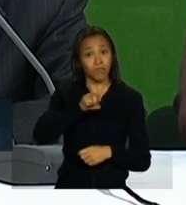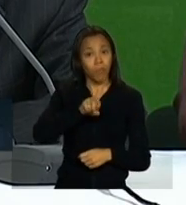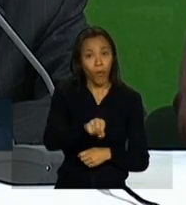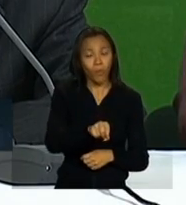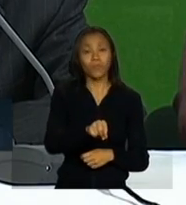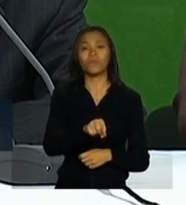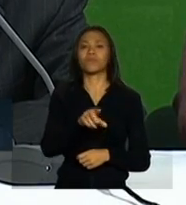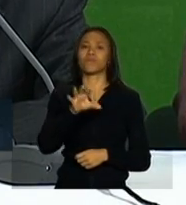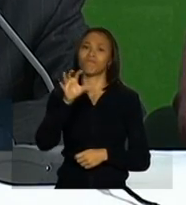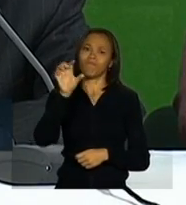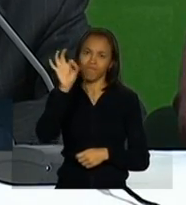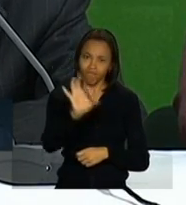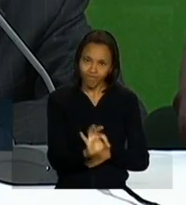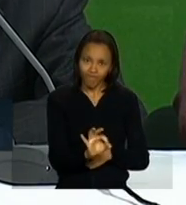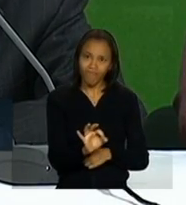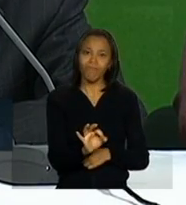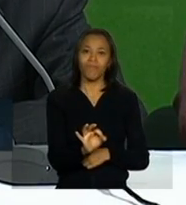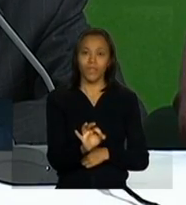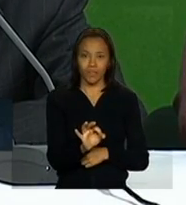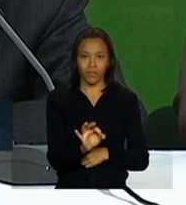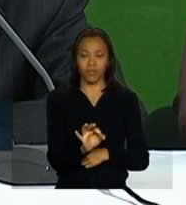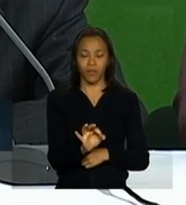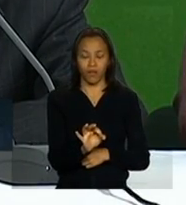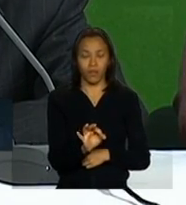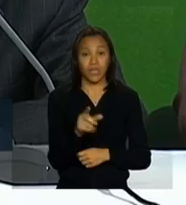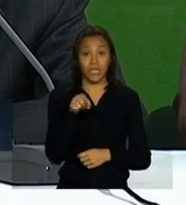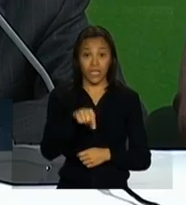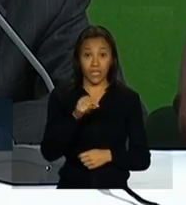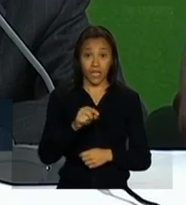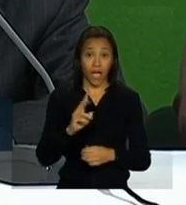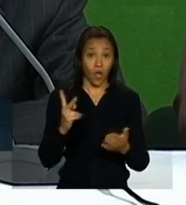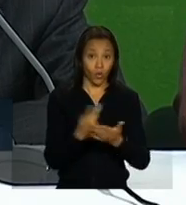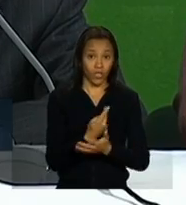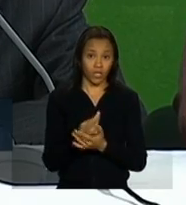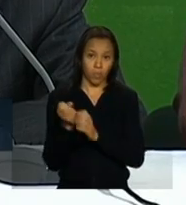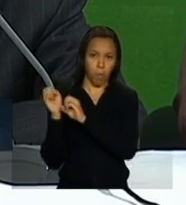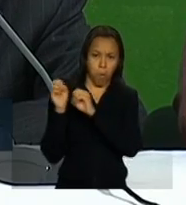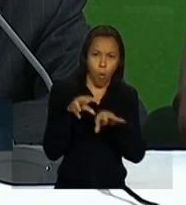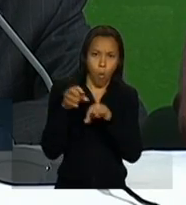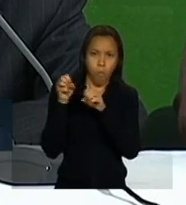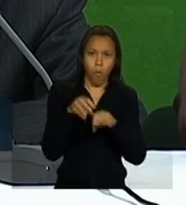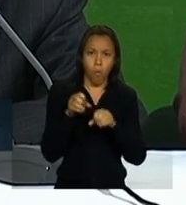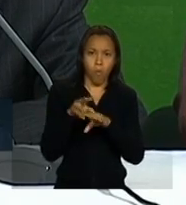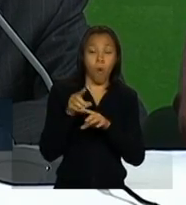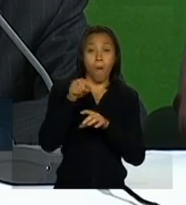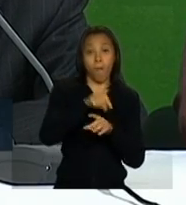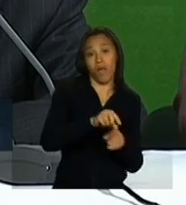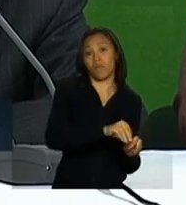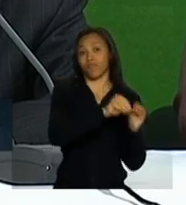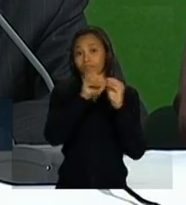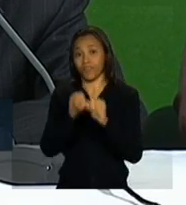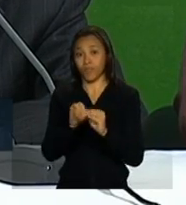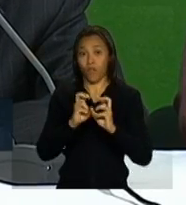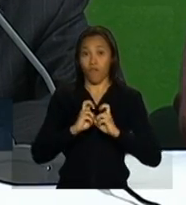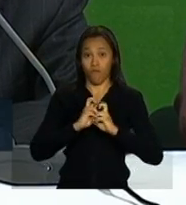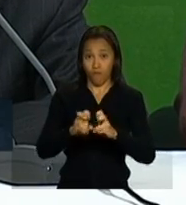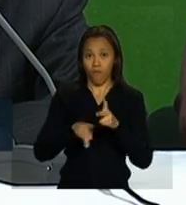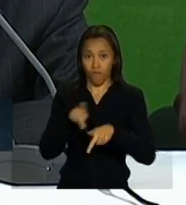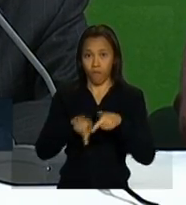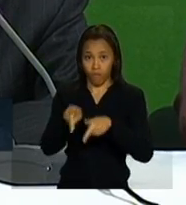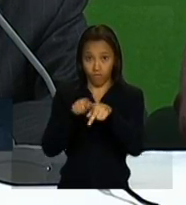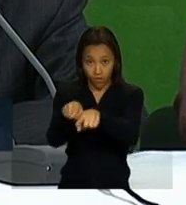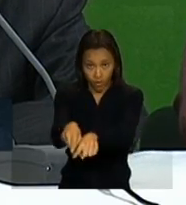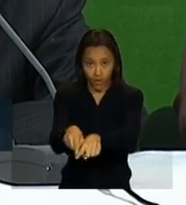percentuais na repartição da matriz de cargas do Brasil para o modo ferroviário. E isso significa, na